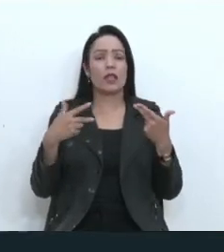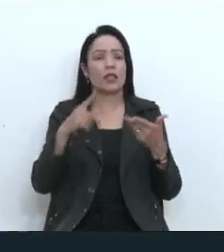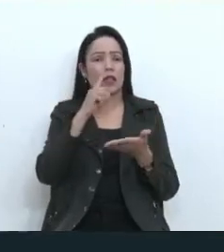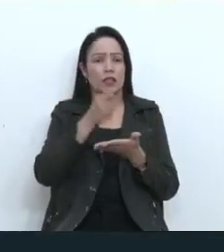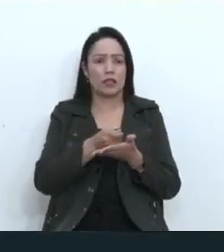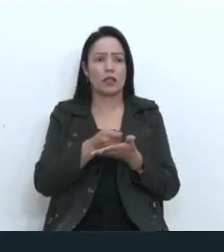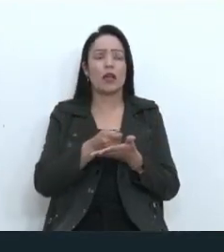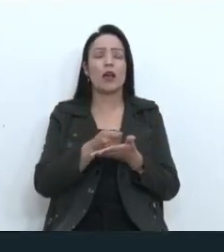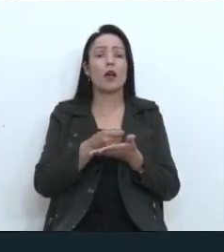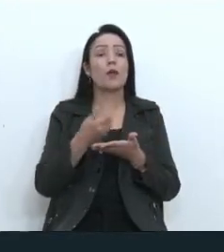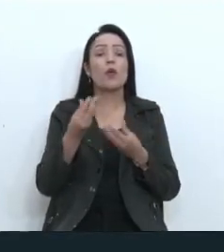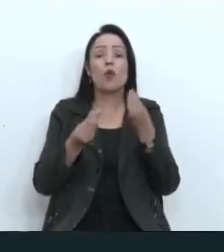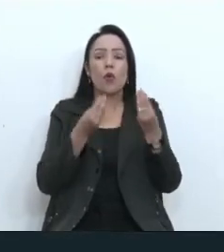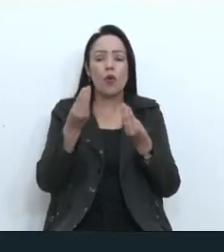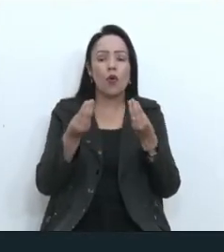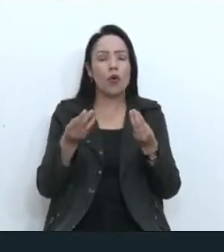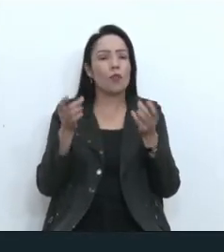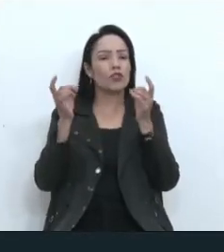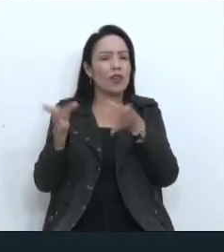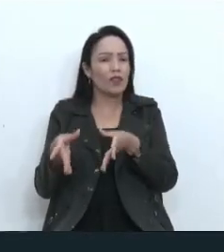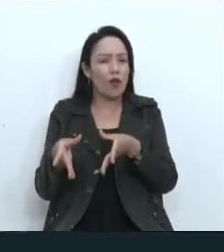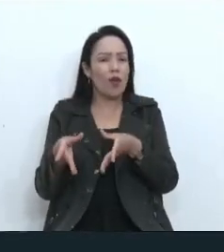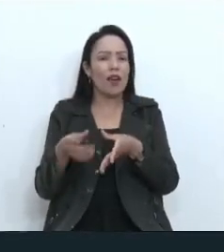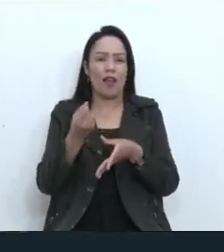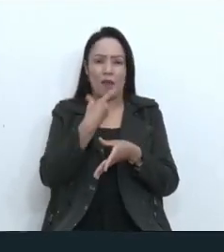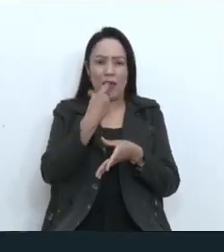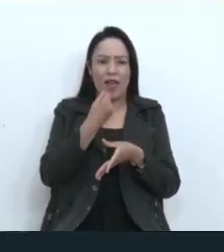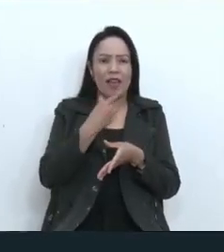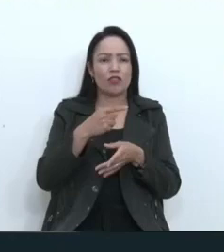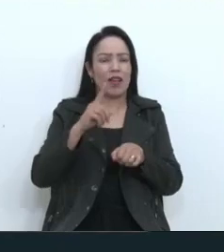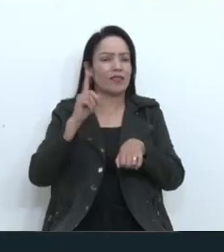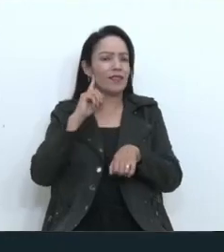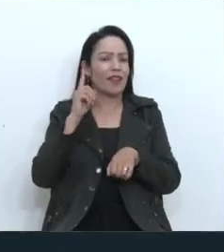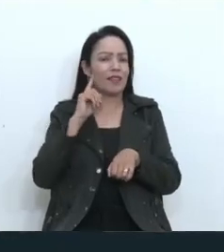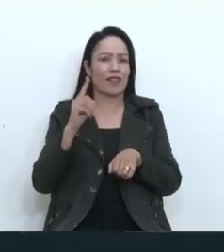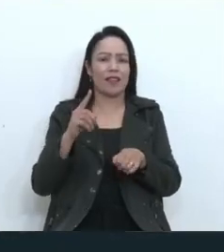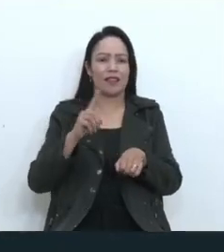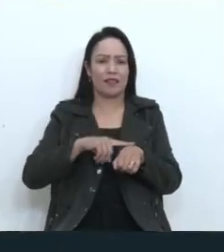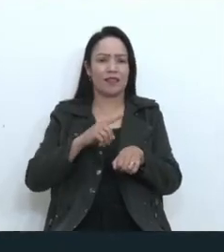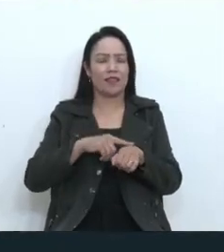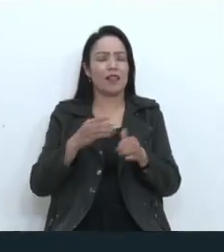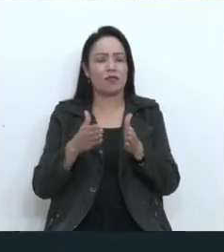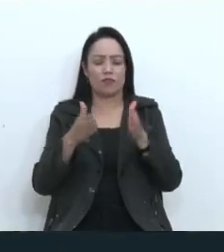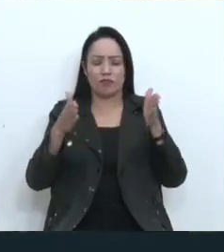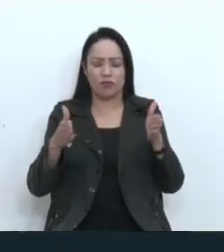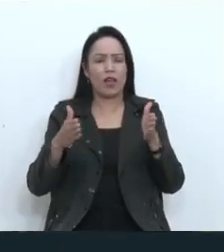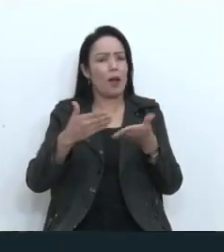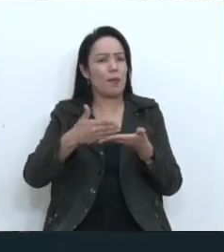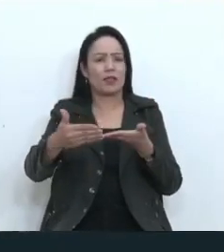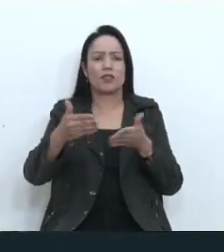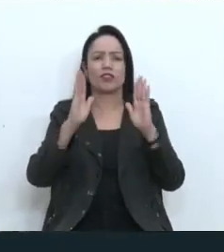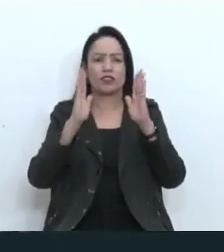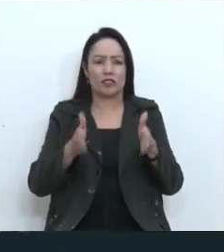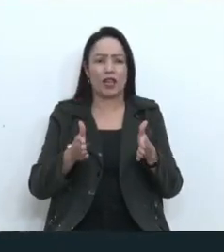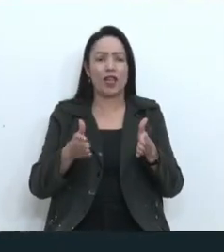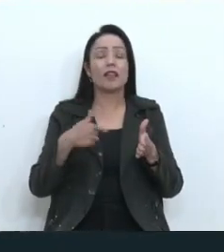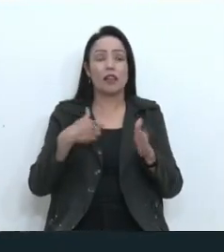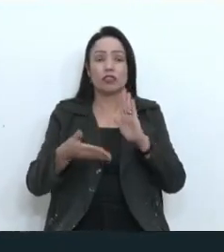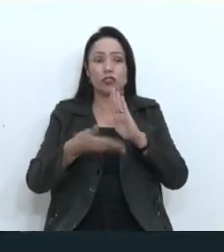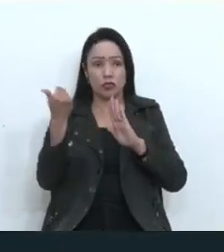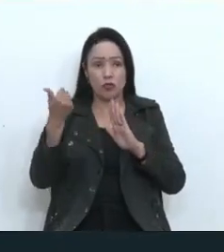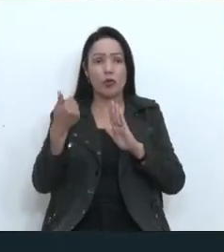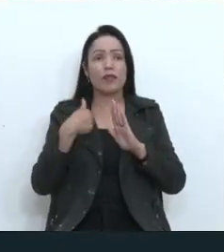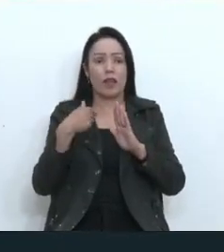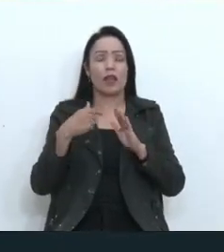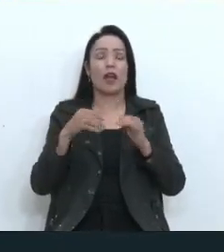quanto ao Descartes de medicamentos vencidos e também as suas embalagens com a derrubada do veto esse projeto é publicado pela própria cama